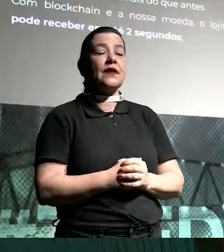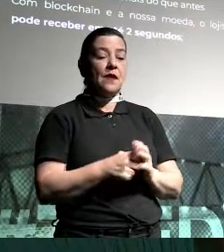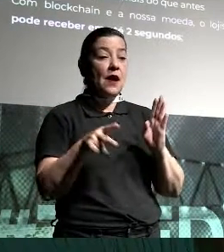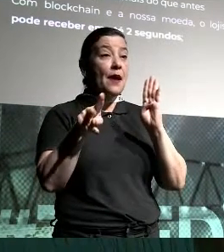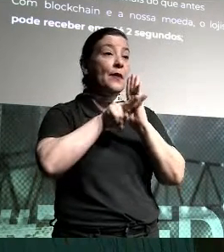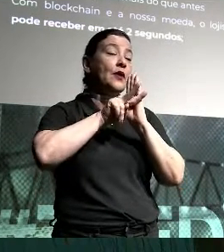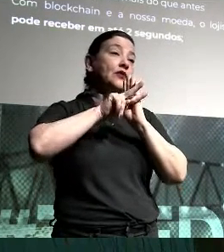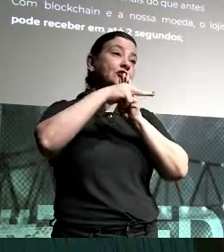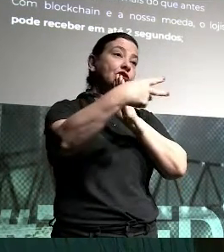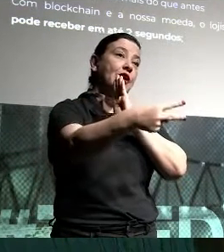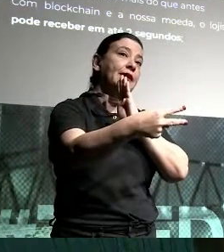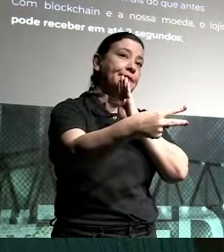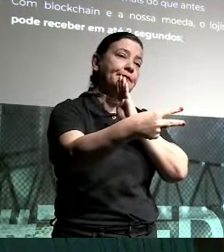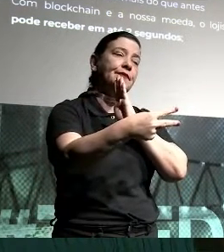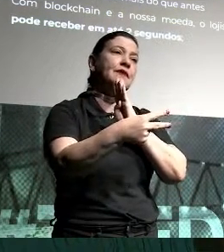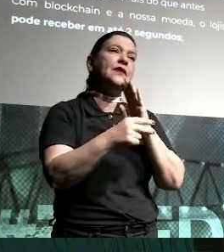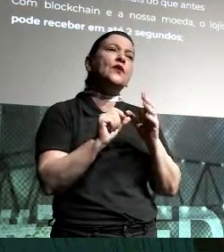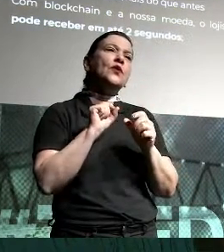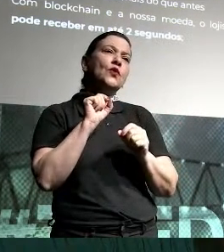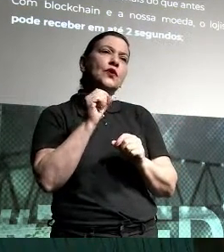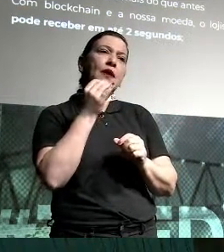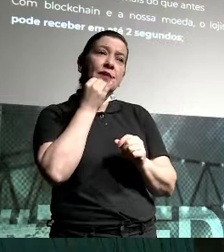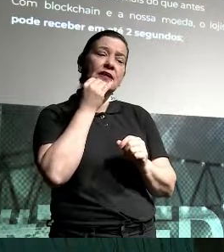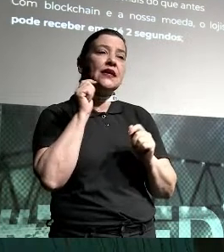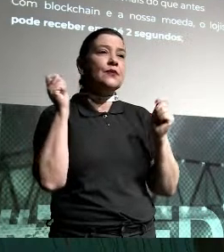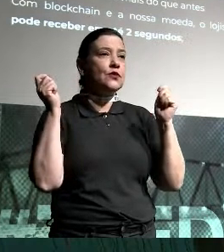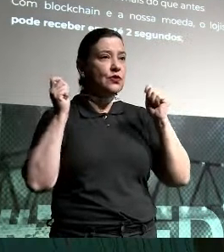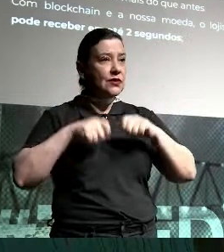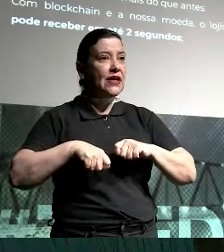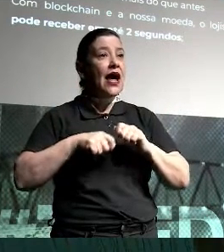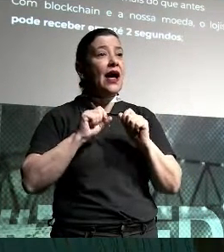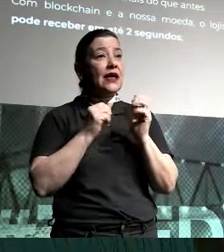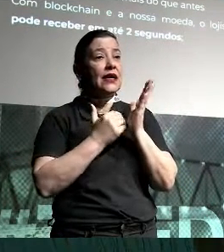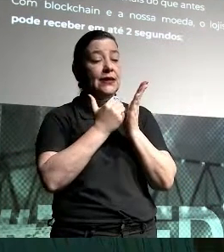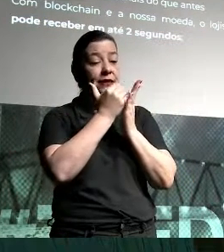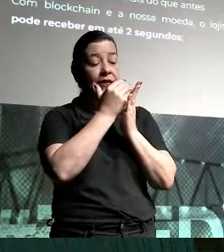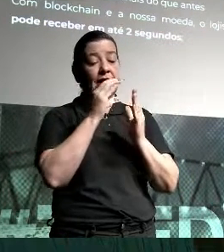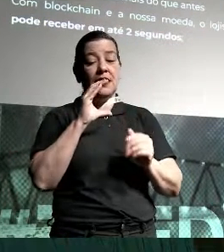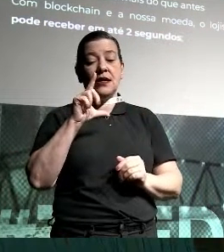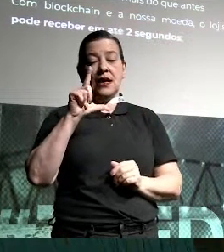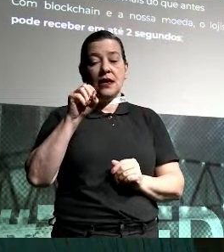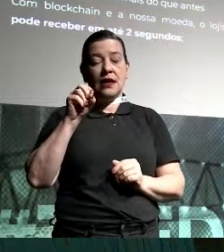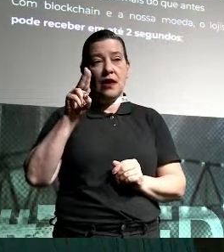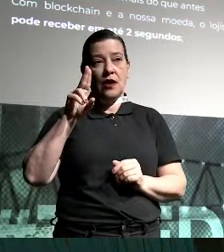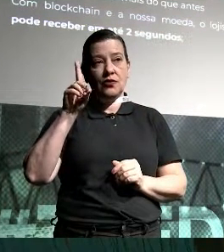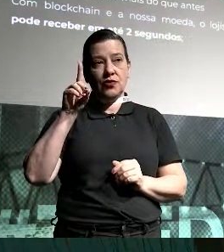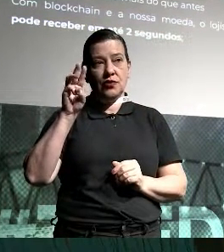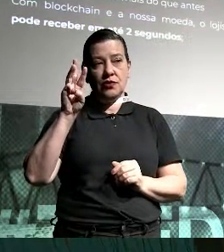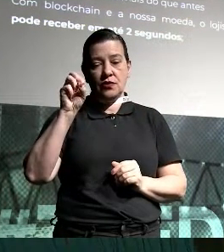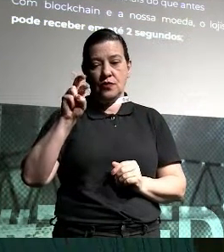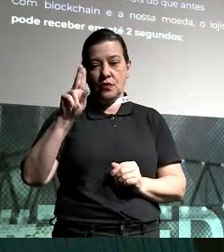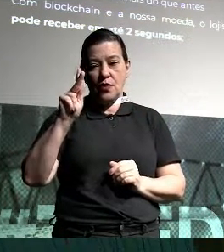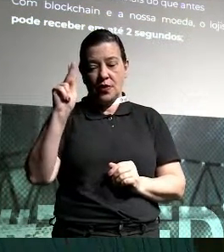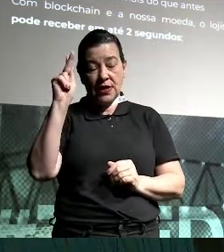blockchain aonde que a gente sobe o BRLC, né? A CloudWalk ela criou uma blockchain própria, a CloudWalk